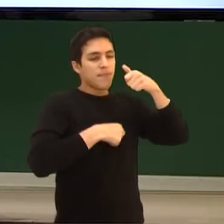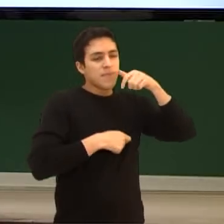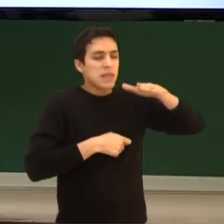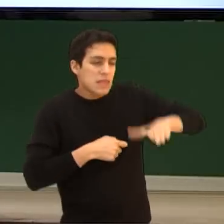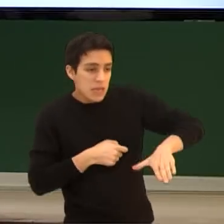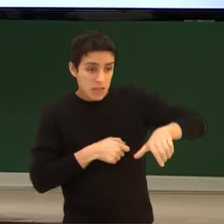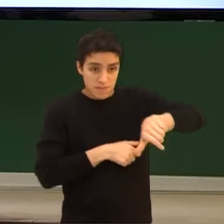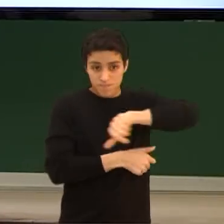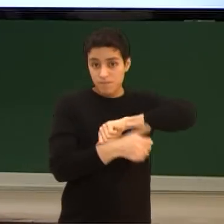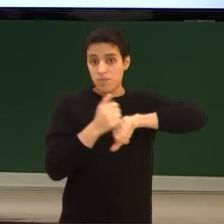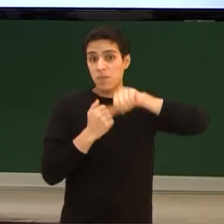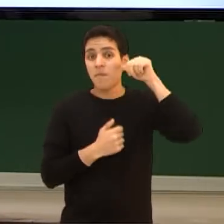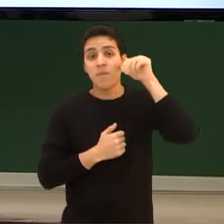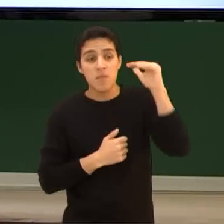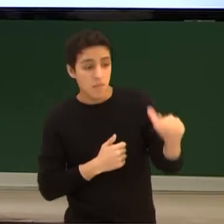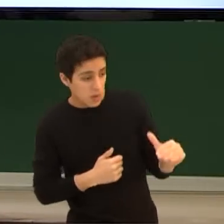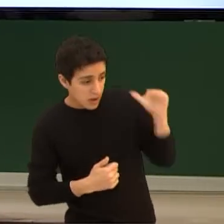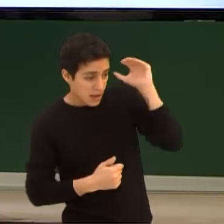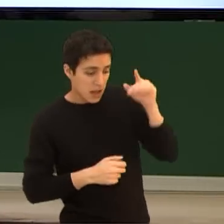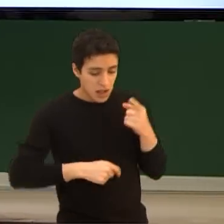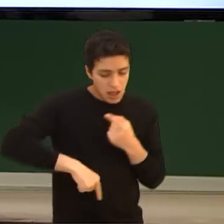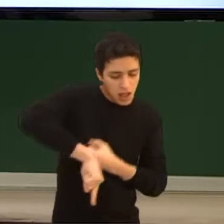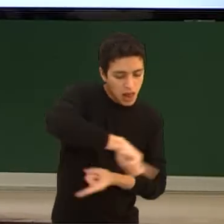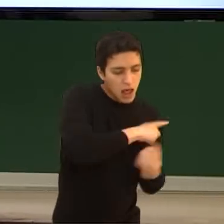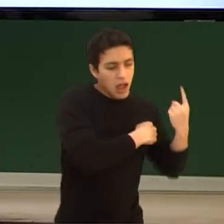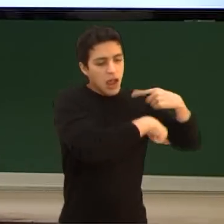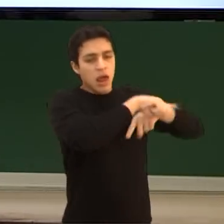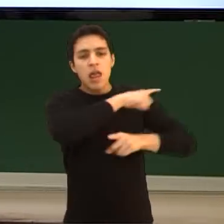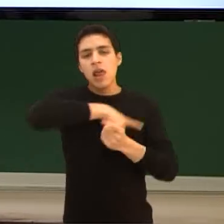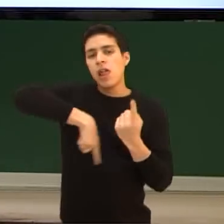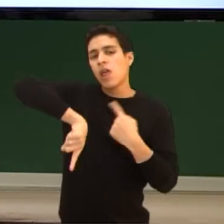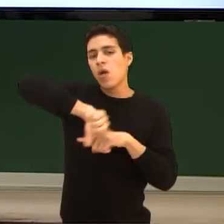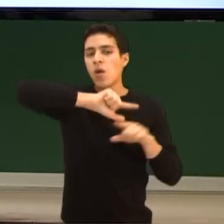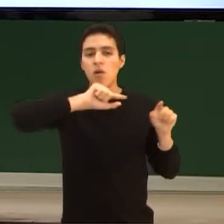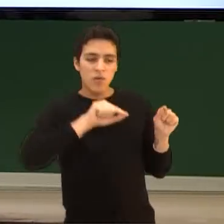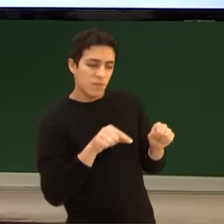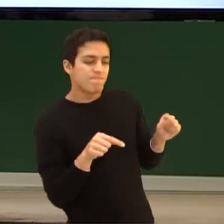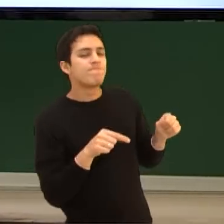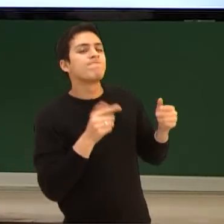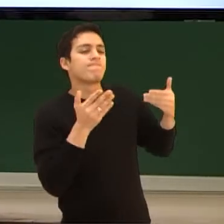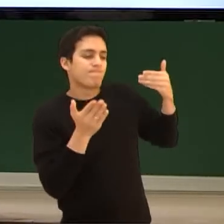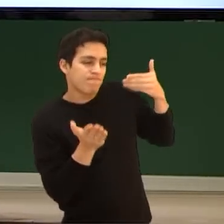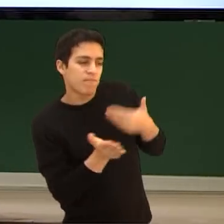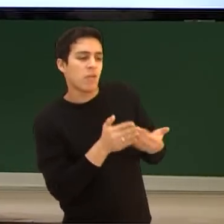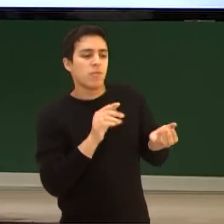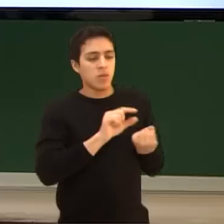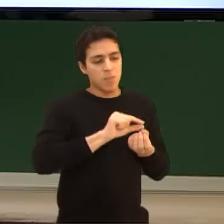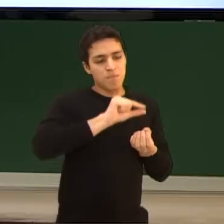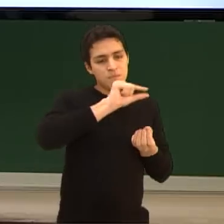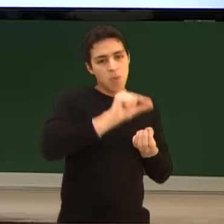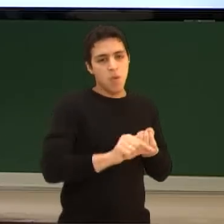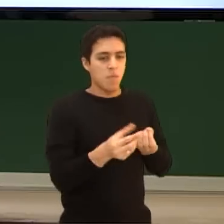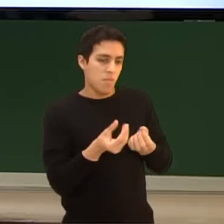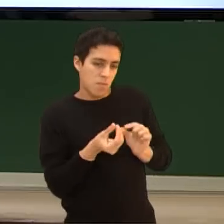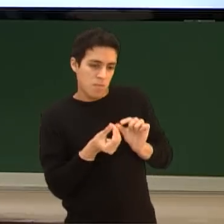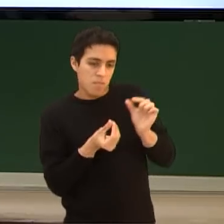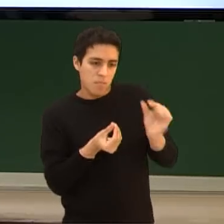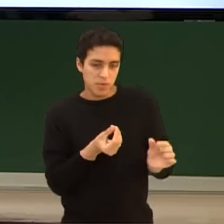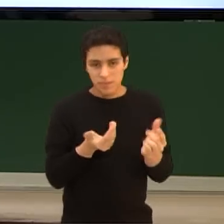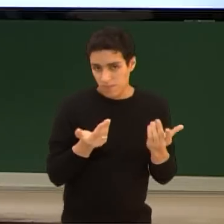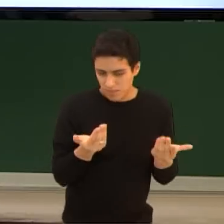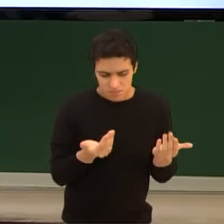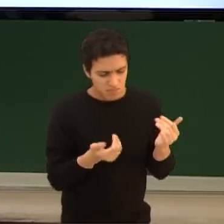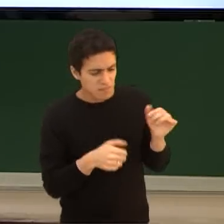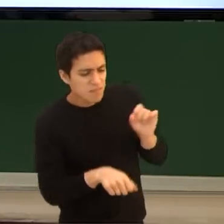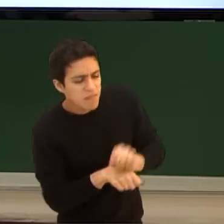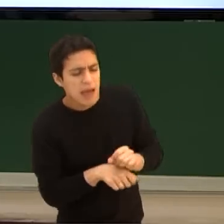menina para mulher, esses hormônios também vão fazer com que ela comece a ovular, tá? E quando que isso vai